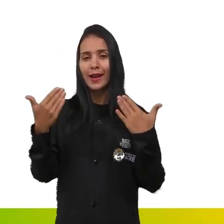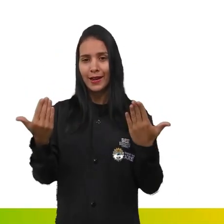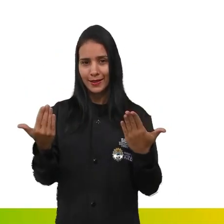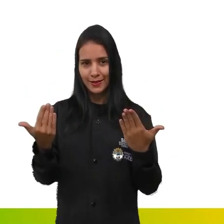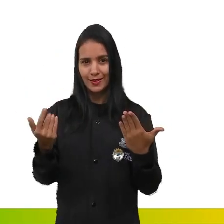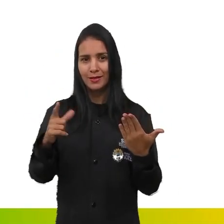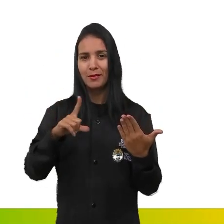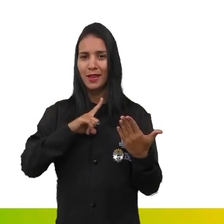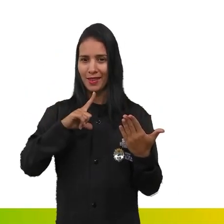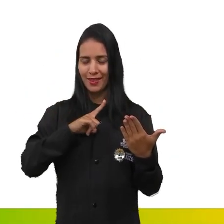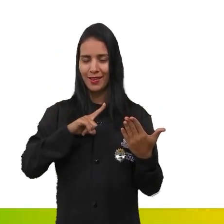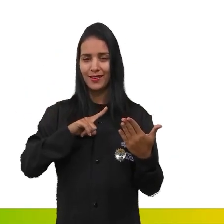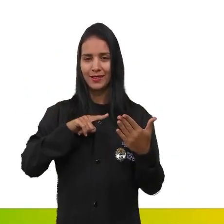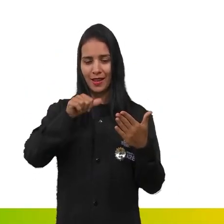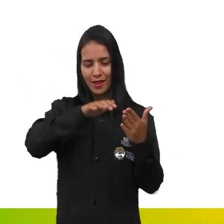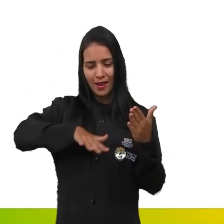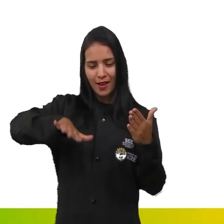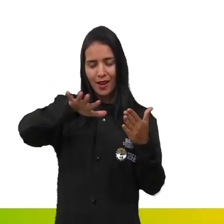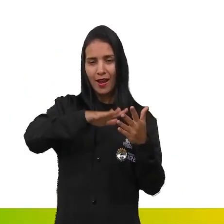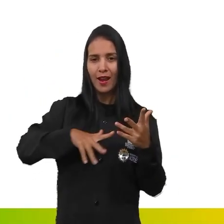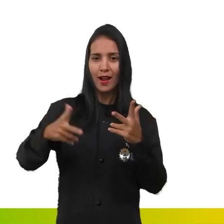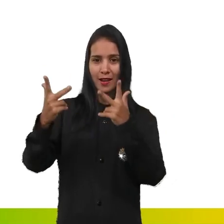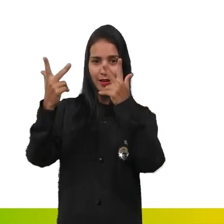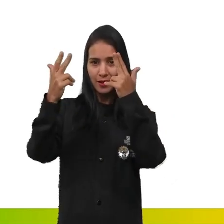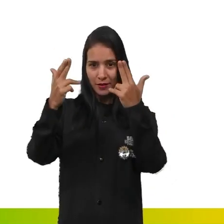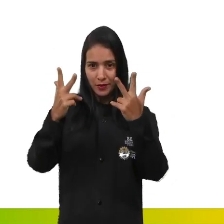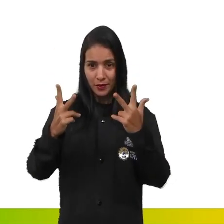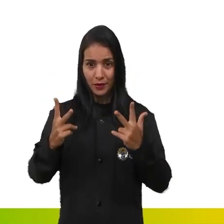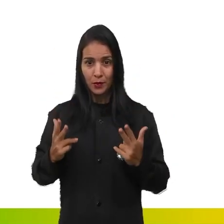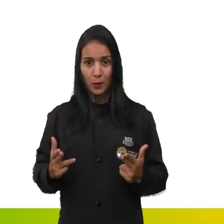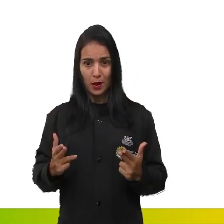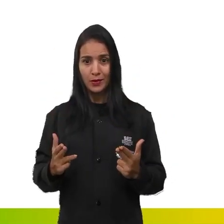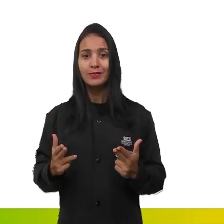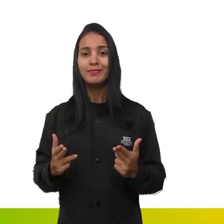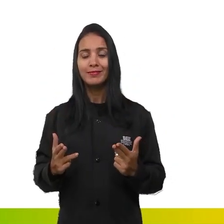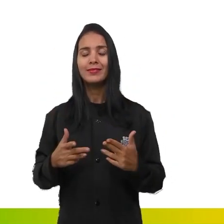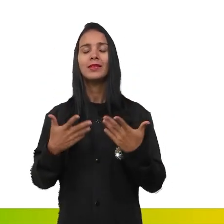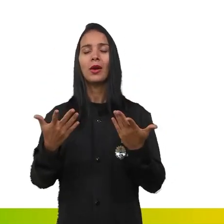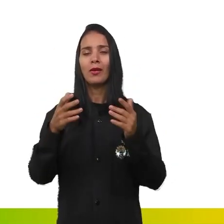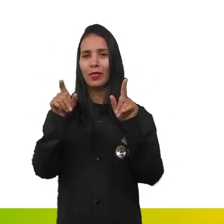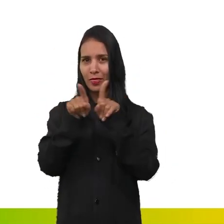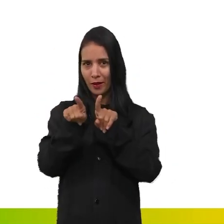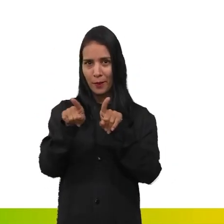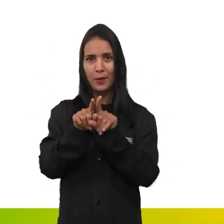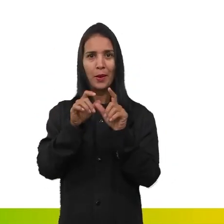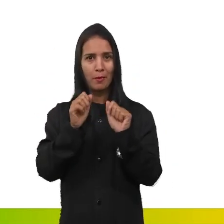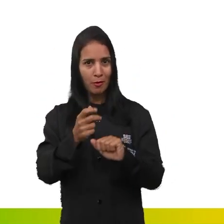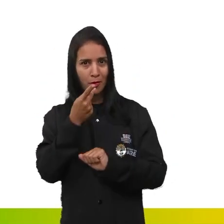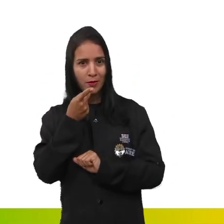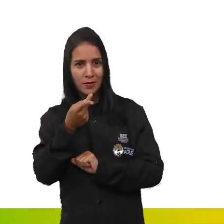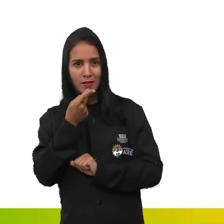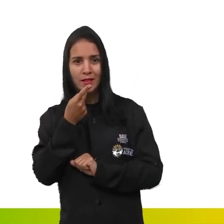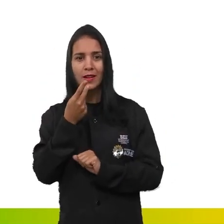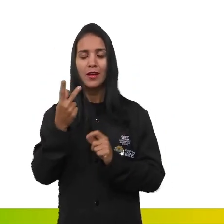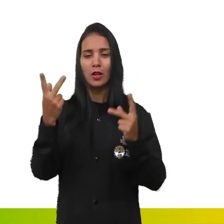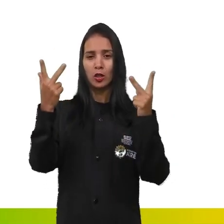mesma área, então eu posso dizer que eles dois têm o mesmo volume segundo o princípio de